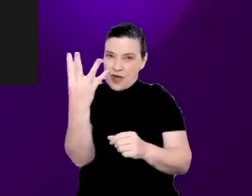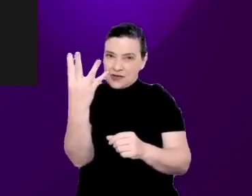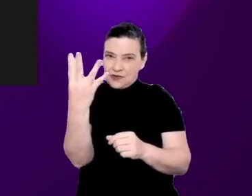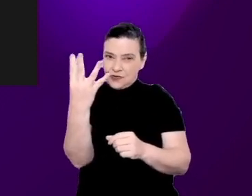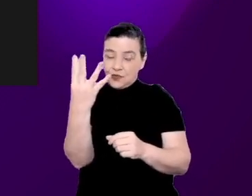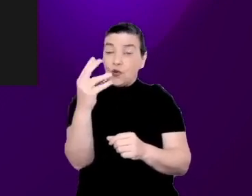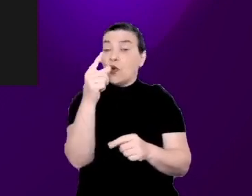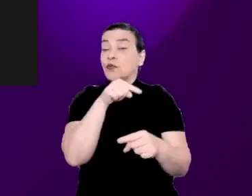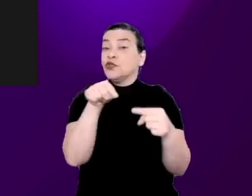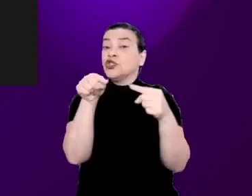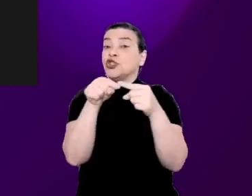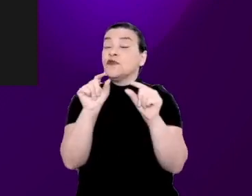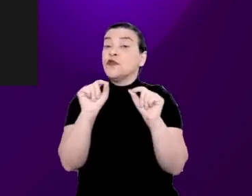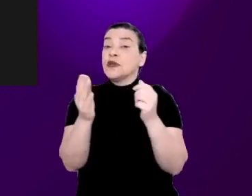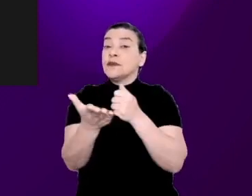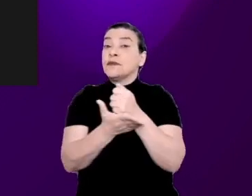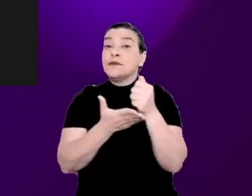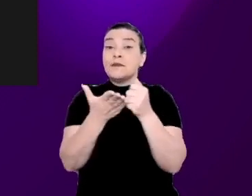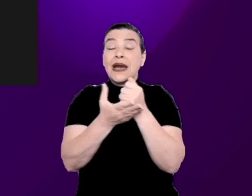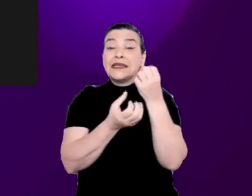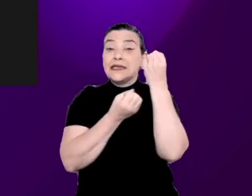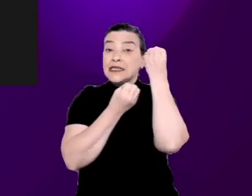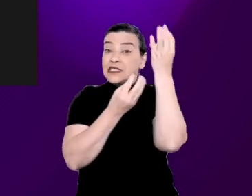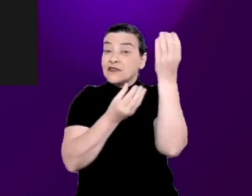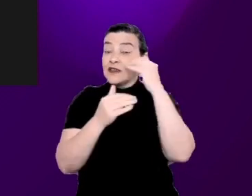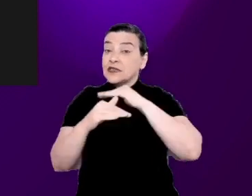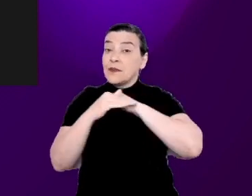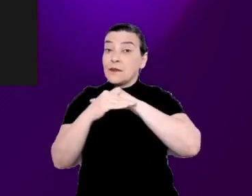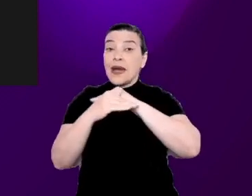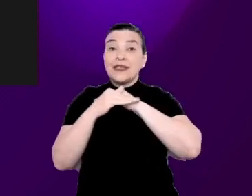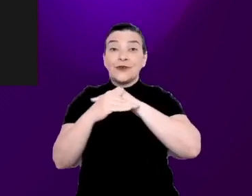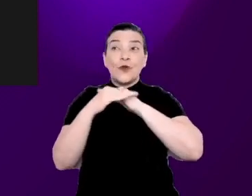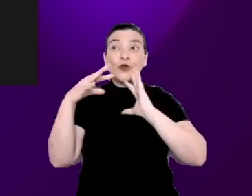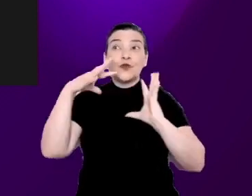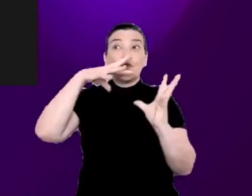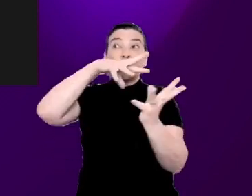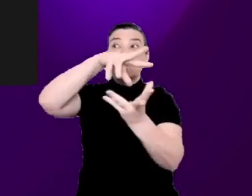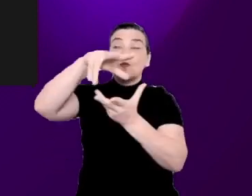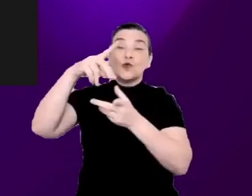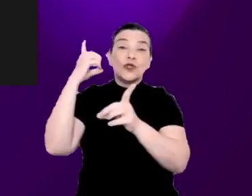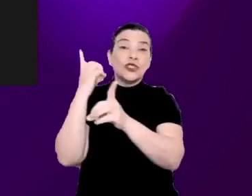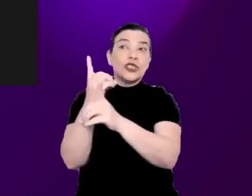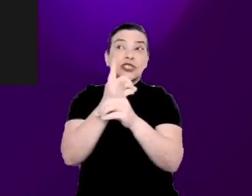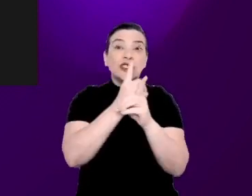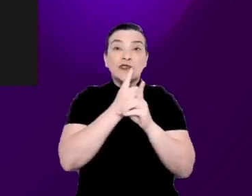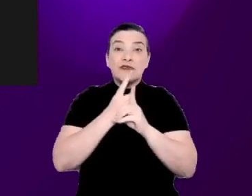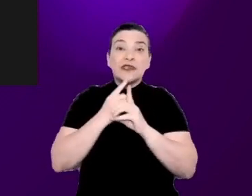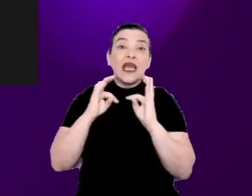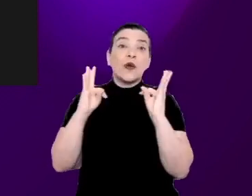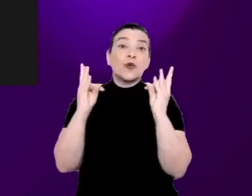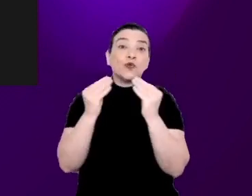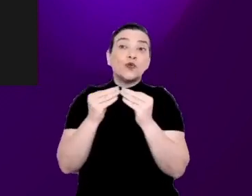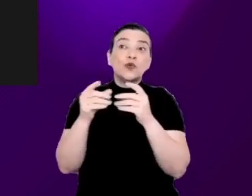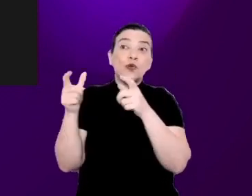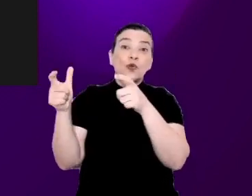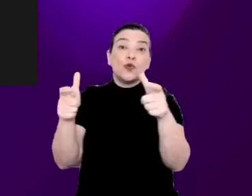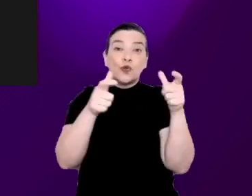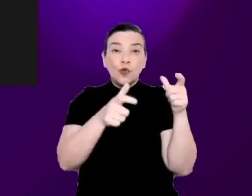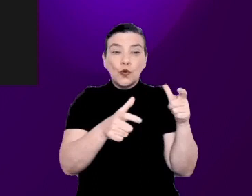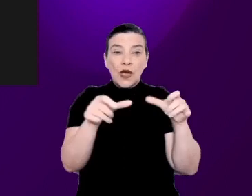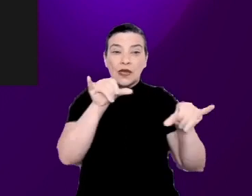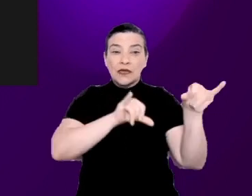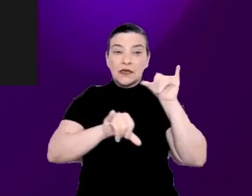com o objetivo de ser uma base de dados e padrões universais para identificar observações laboratoriais. O LOINC me dá